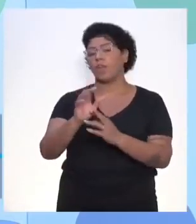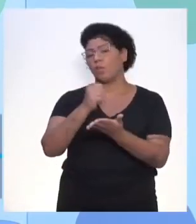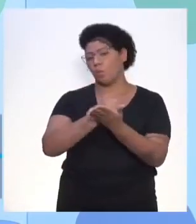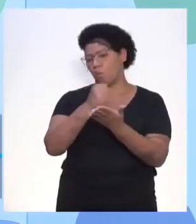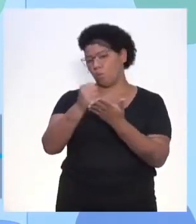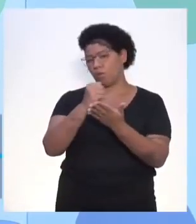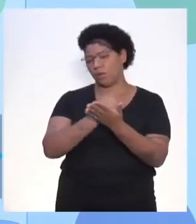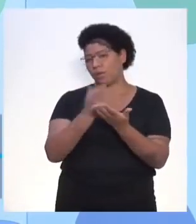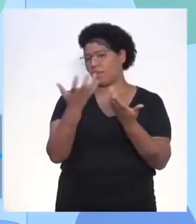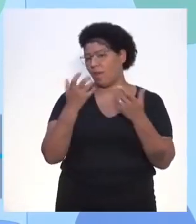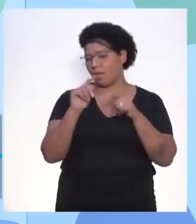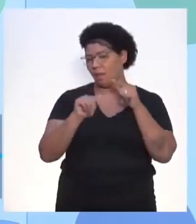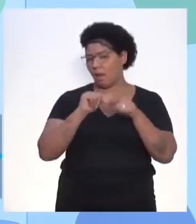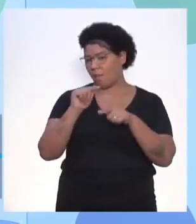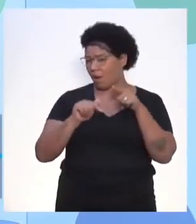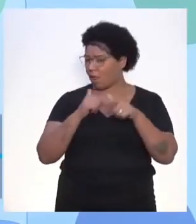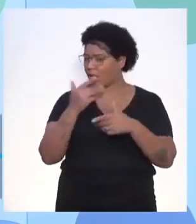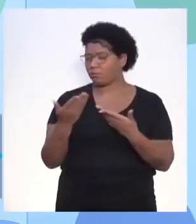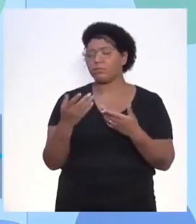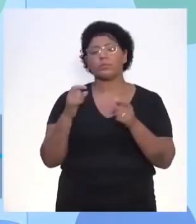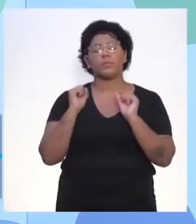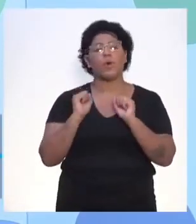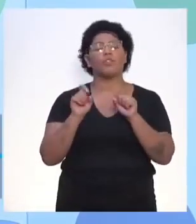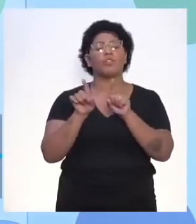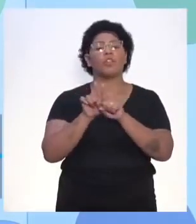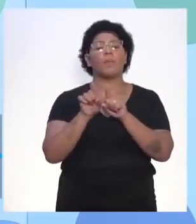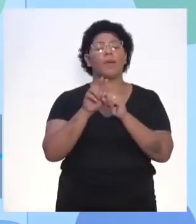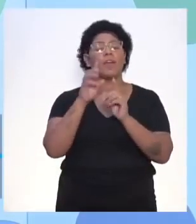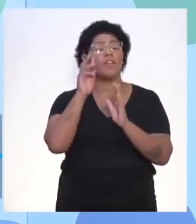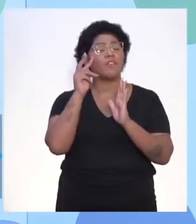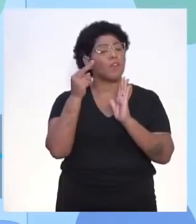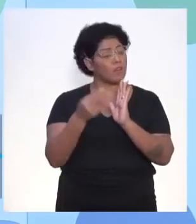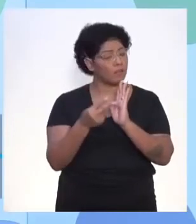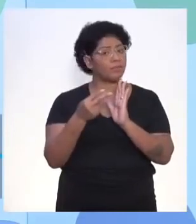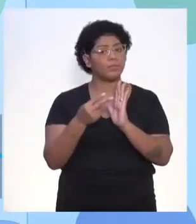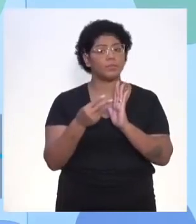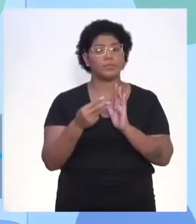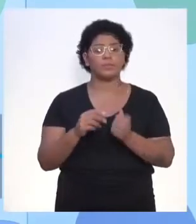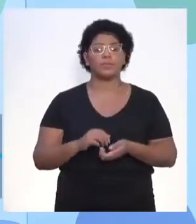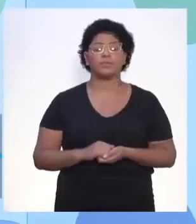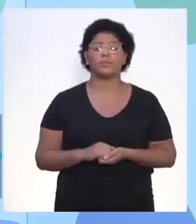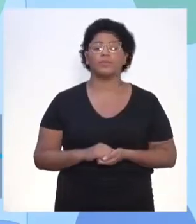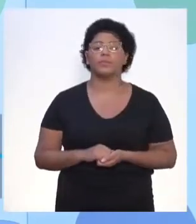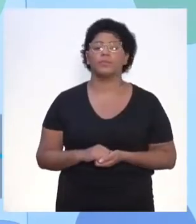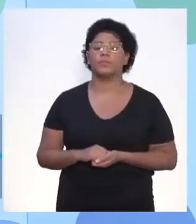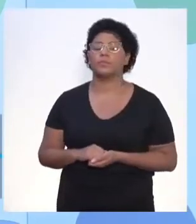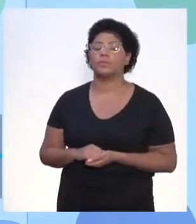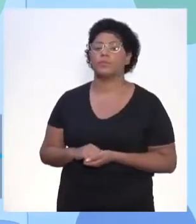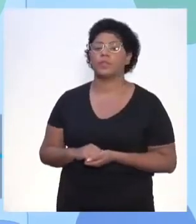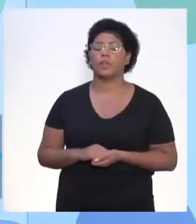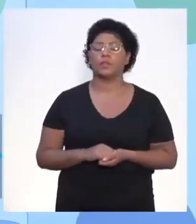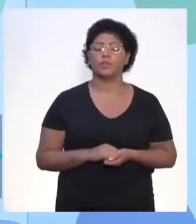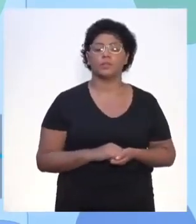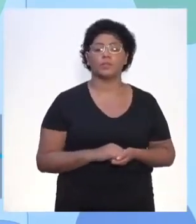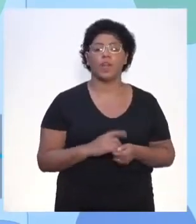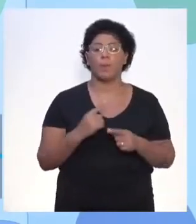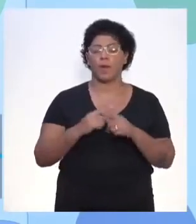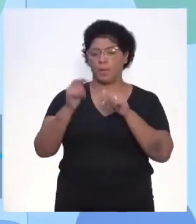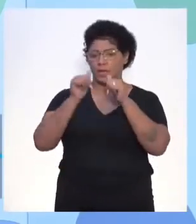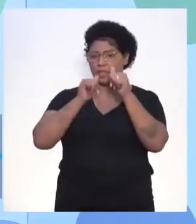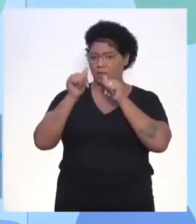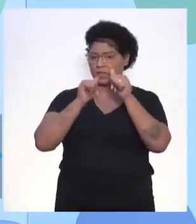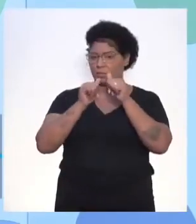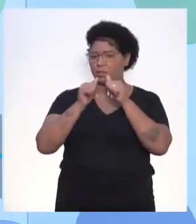alguma outra situação em que ela é uma candidata e ela apresenta o perfil de si mesma, as pessoas pedem, fala sobre você, você vai